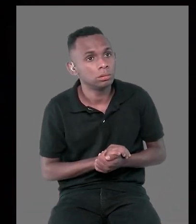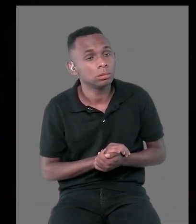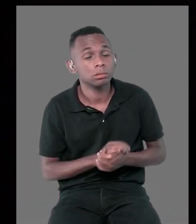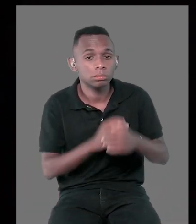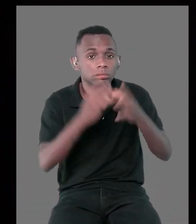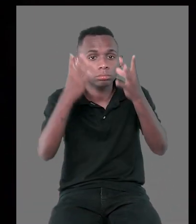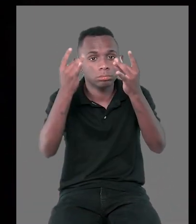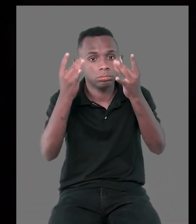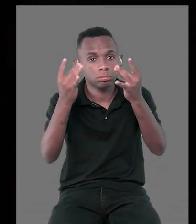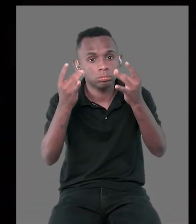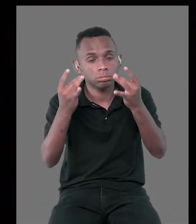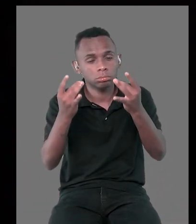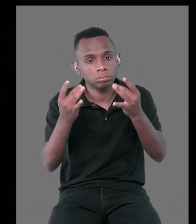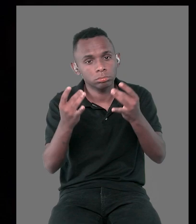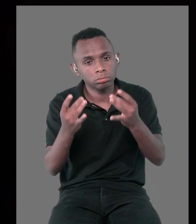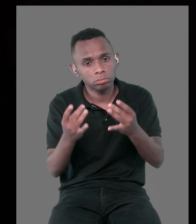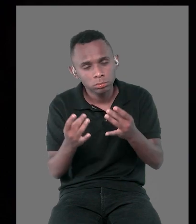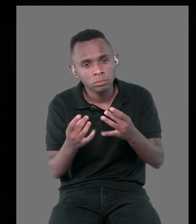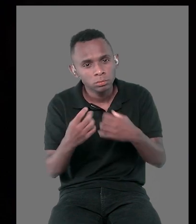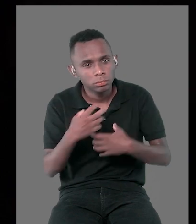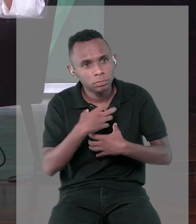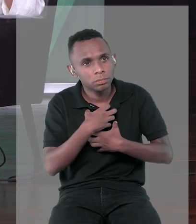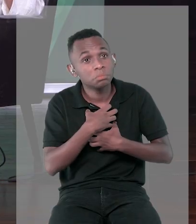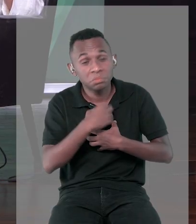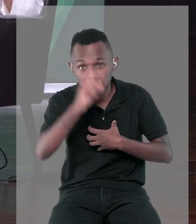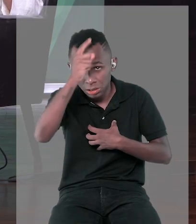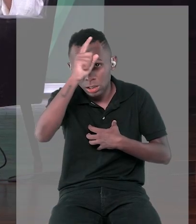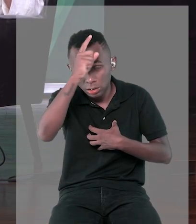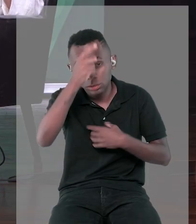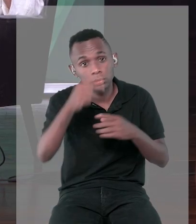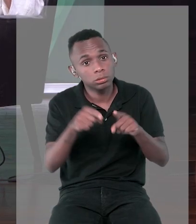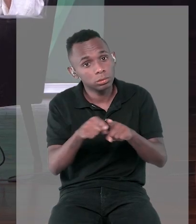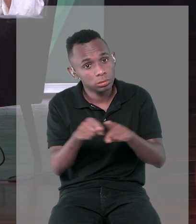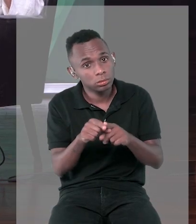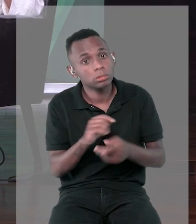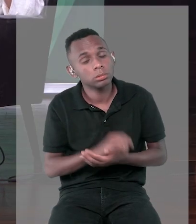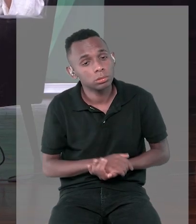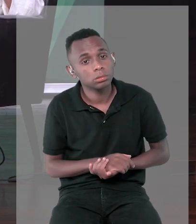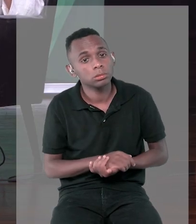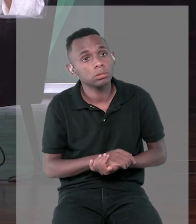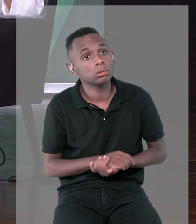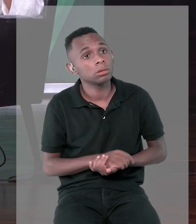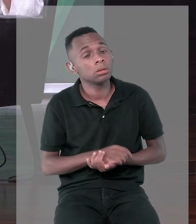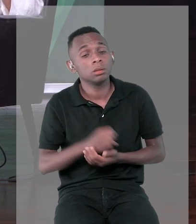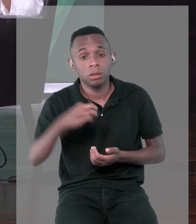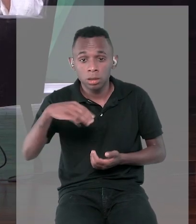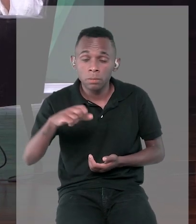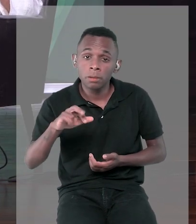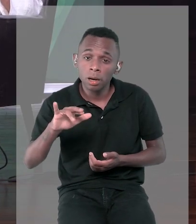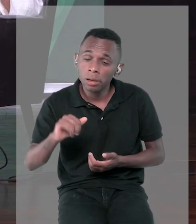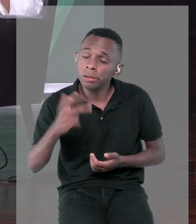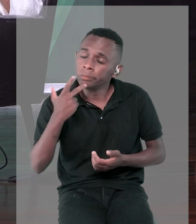Então, são detalhes, sabe, muito sutis e muito criativos. E a Maria Fernanda